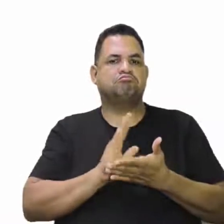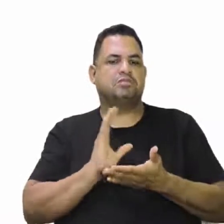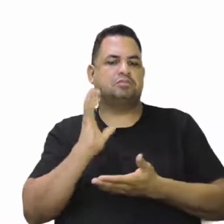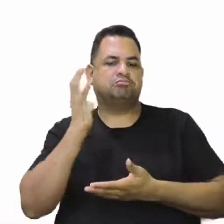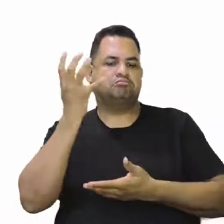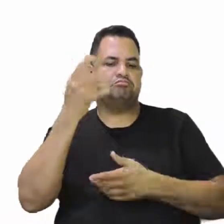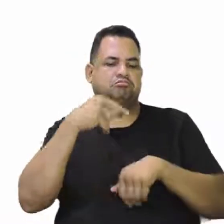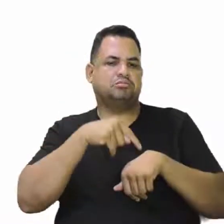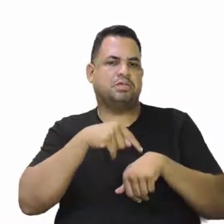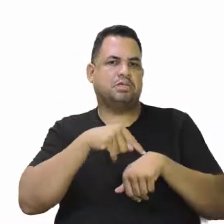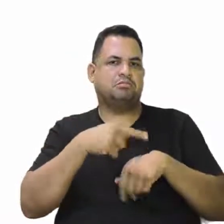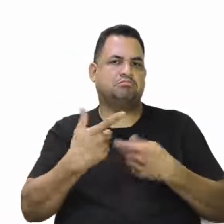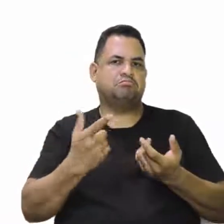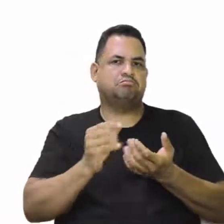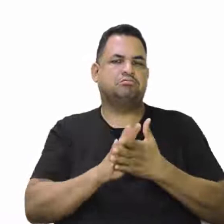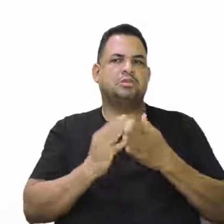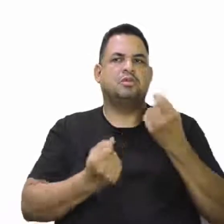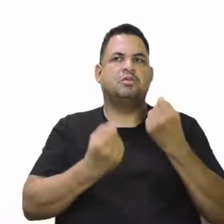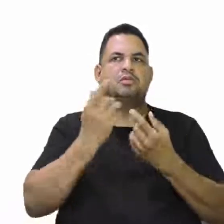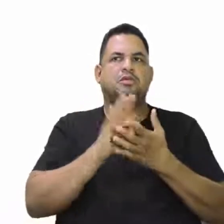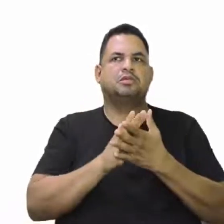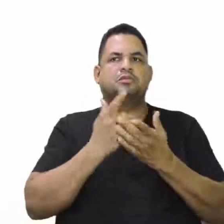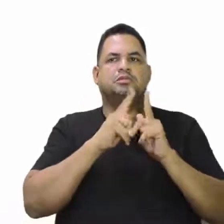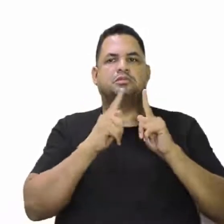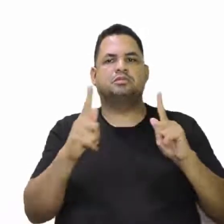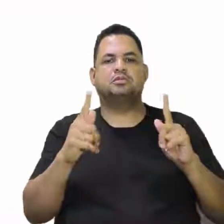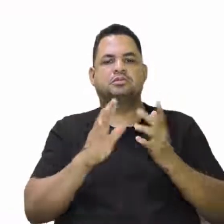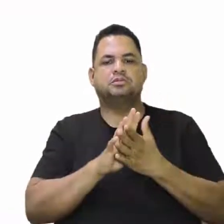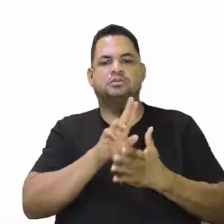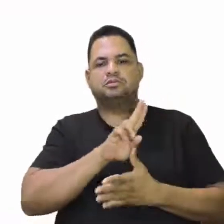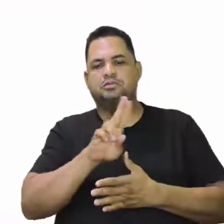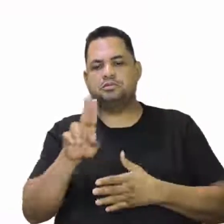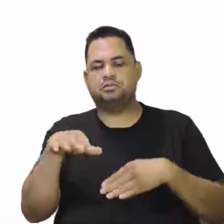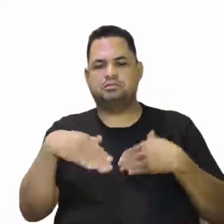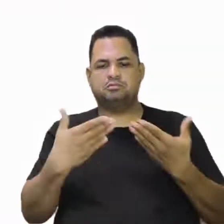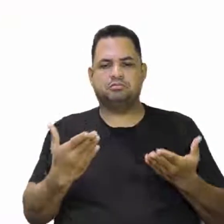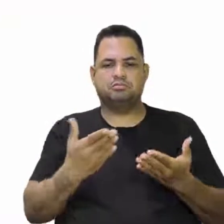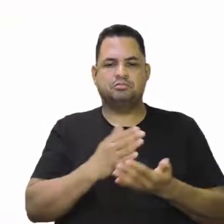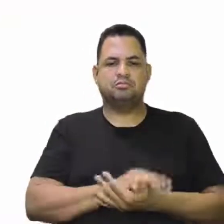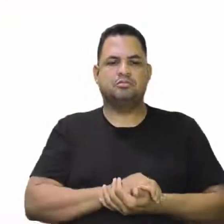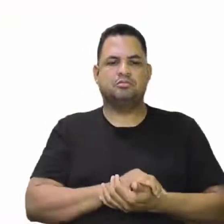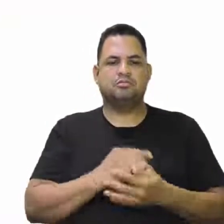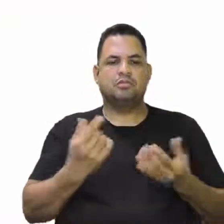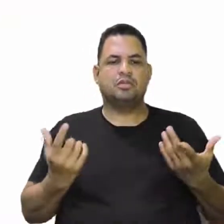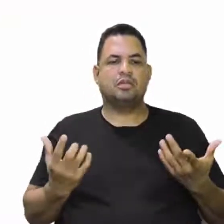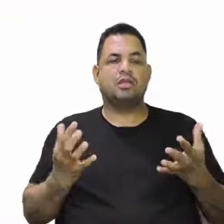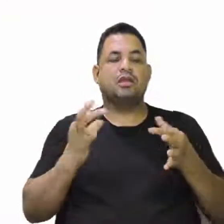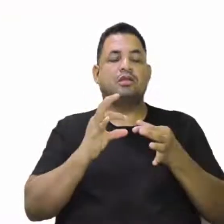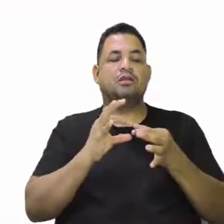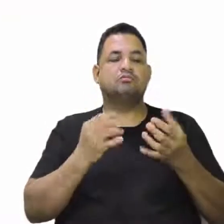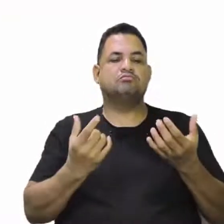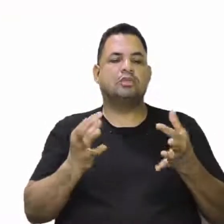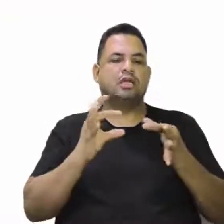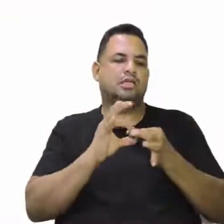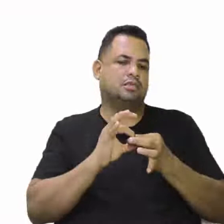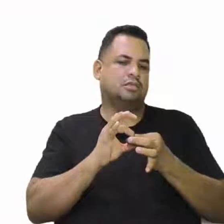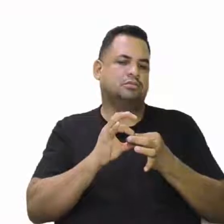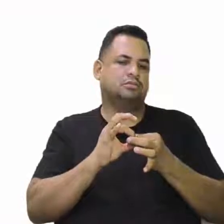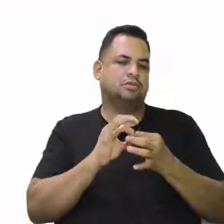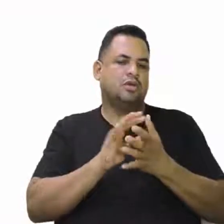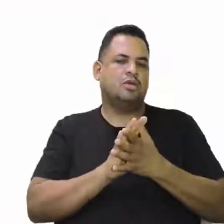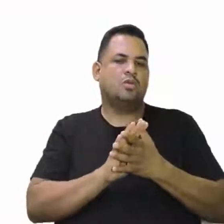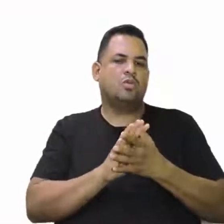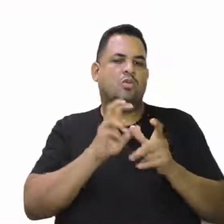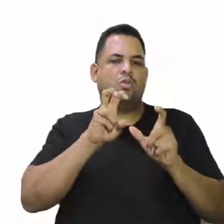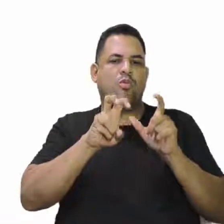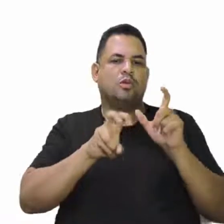algumas gramáticas vão chamar assim, e vocês vão associar aos advérbios de tempo. Então,